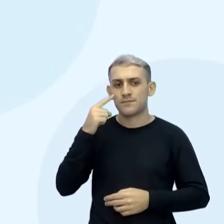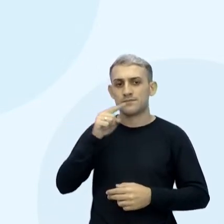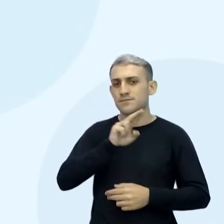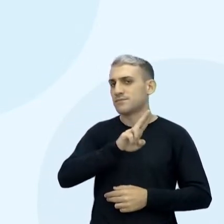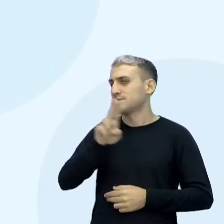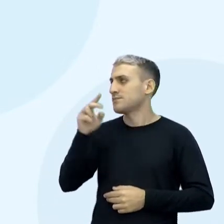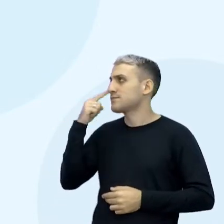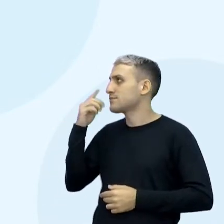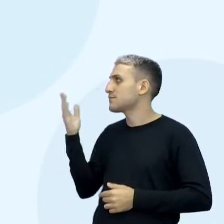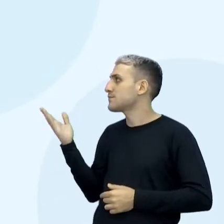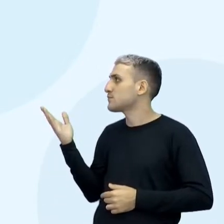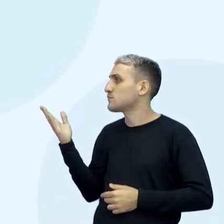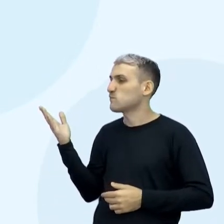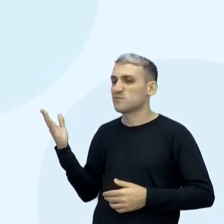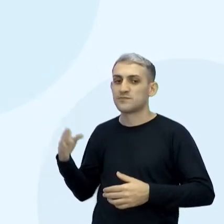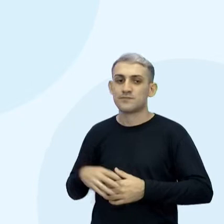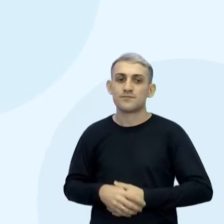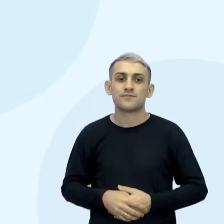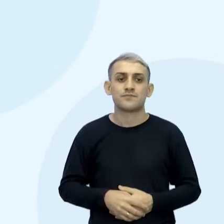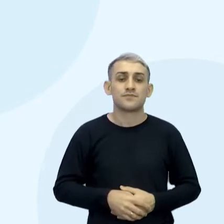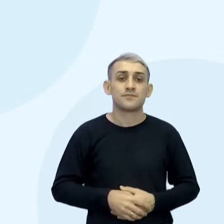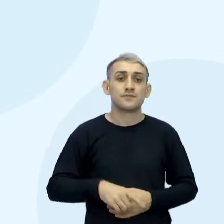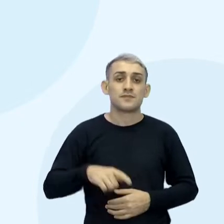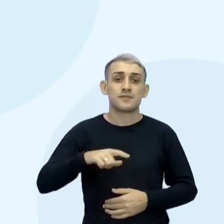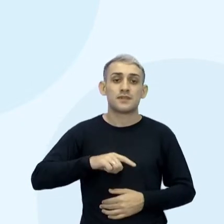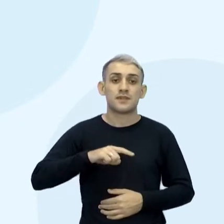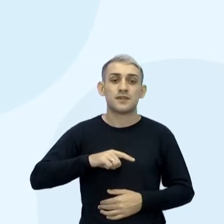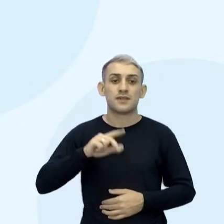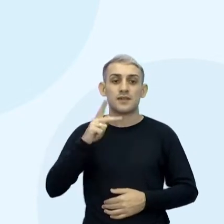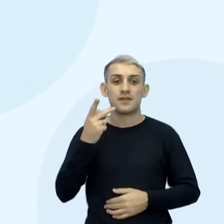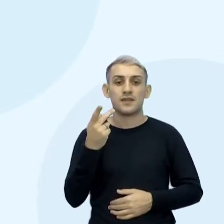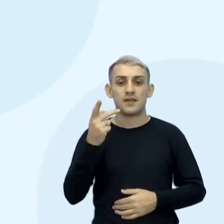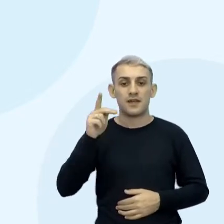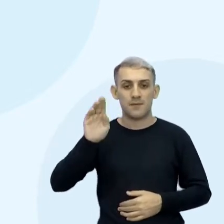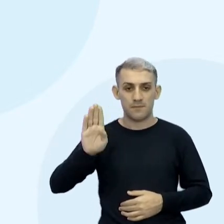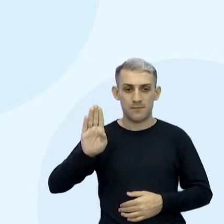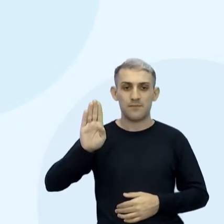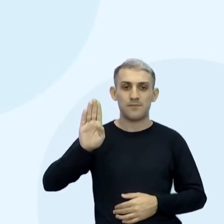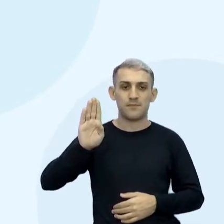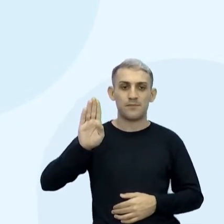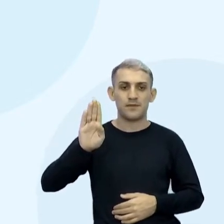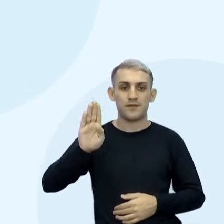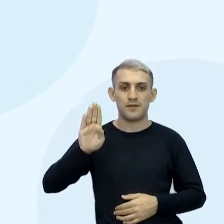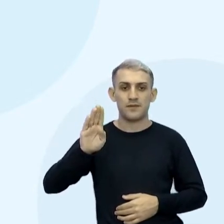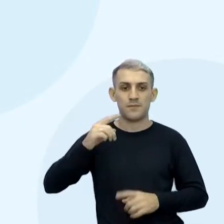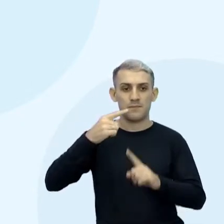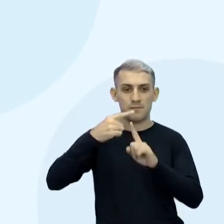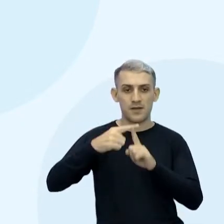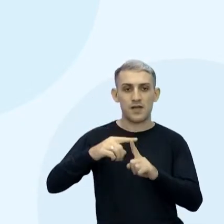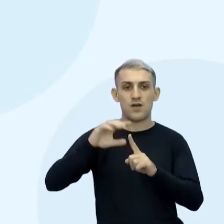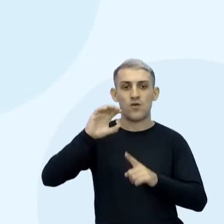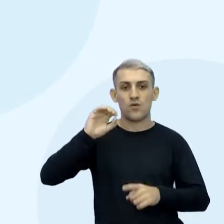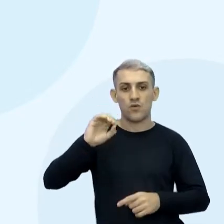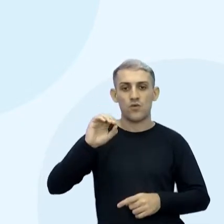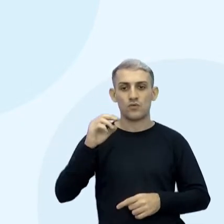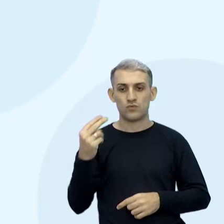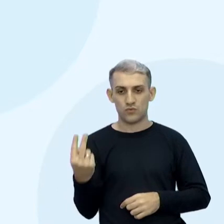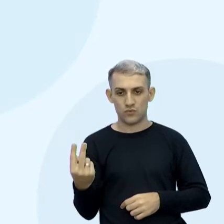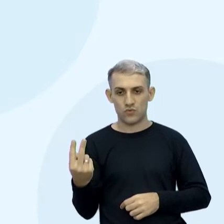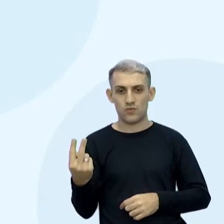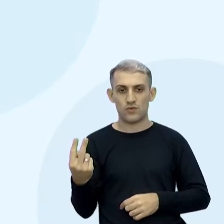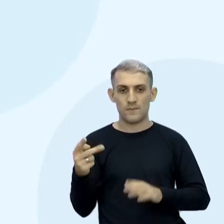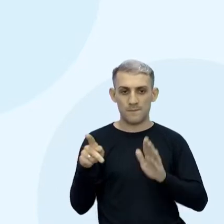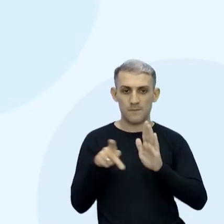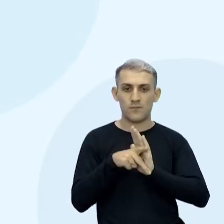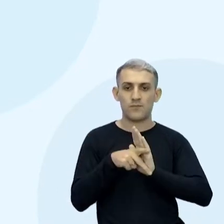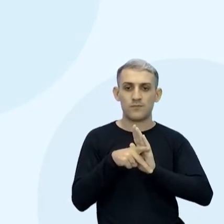reação química, onde nós temos a hemoglobina reagindo com o oxigênio que está